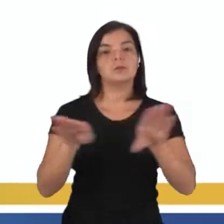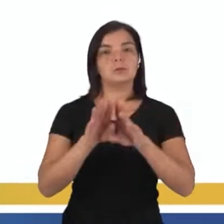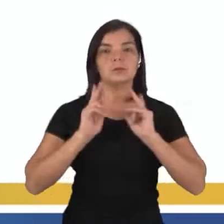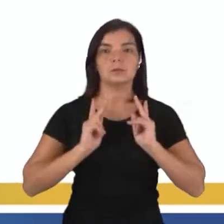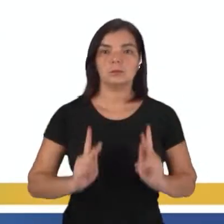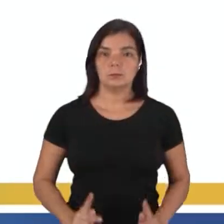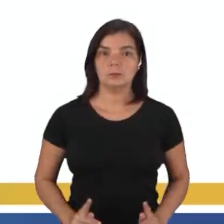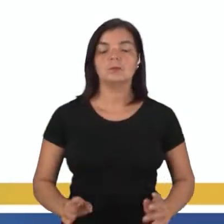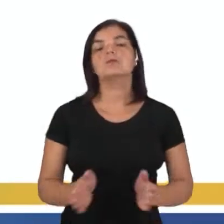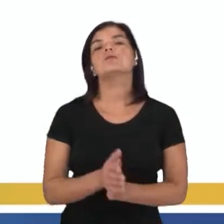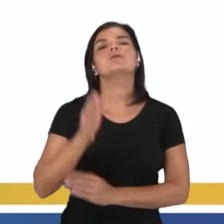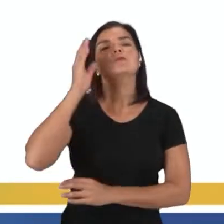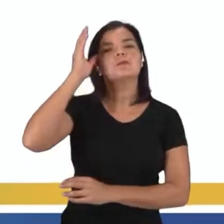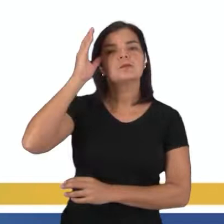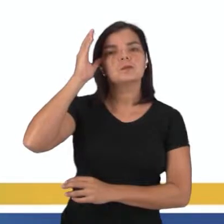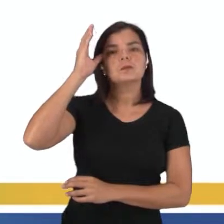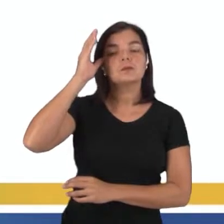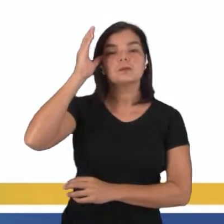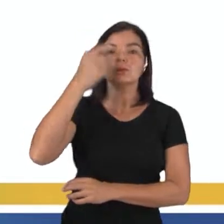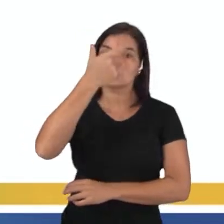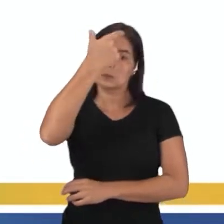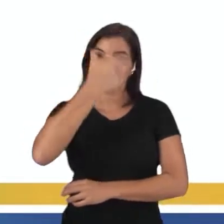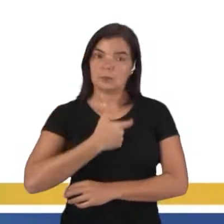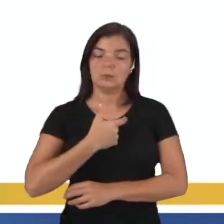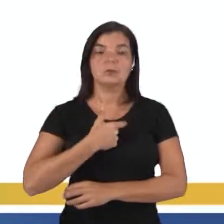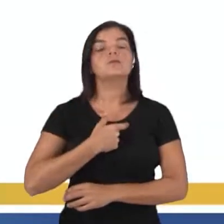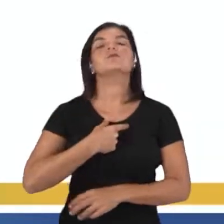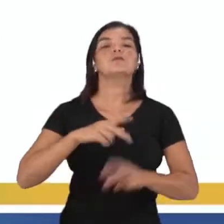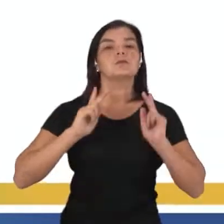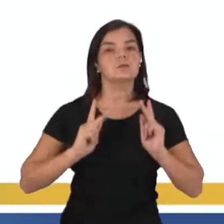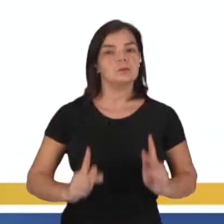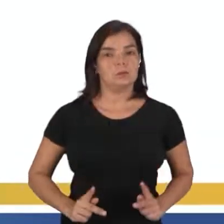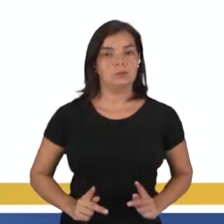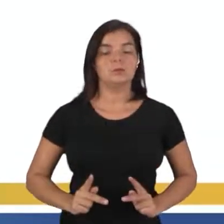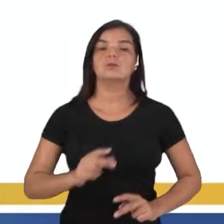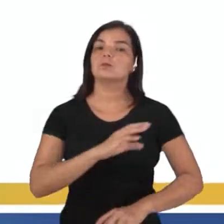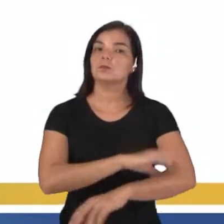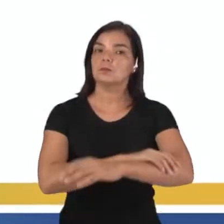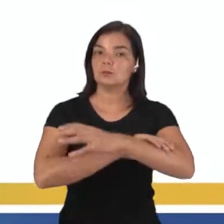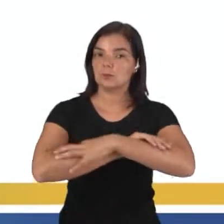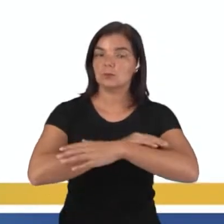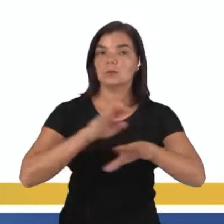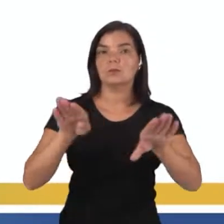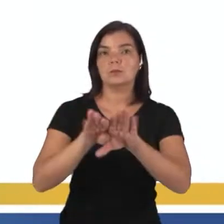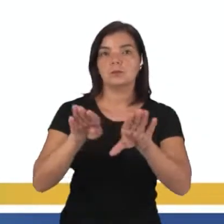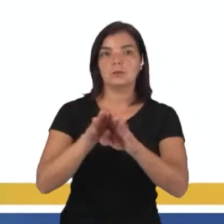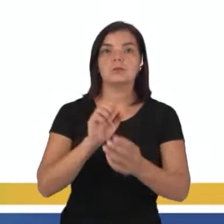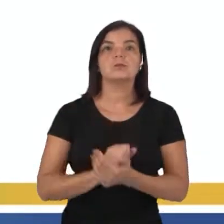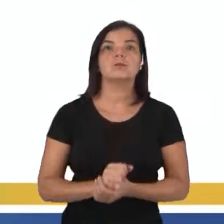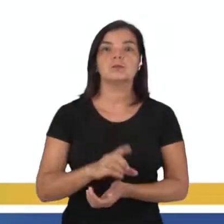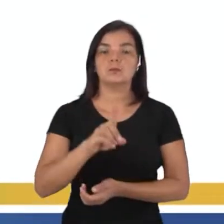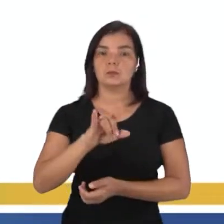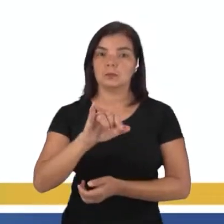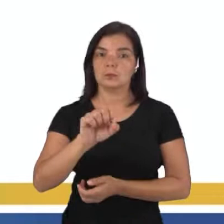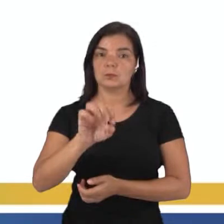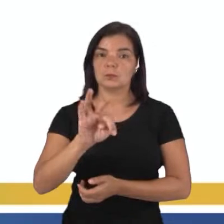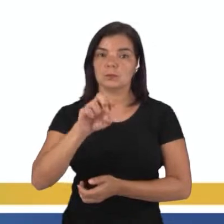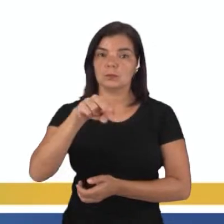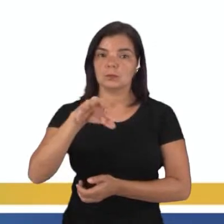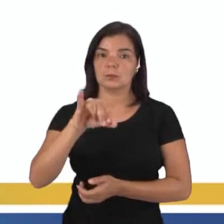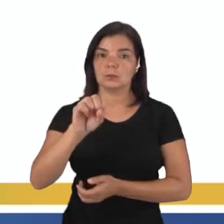posturais. Consciência de si, reeducação postural, toque, distensionamento,